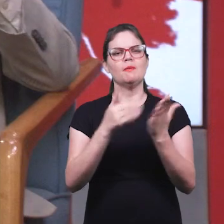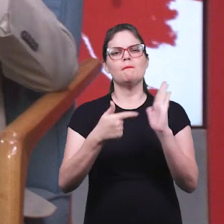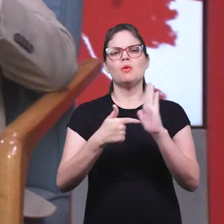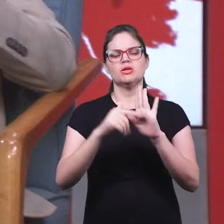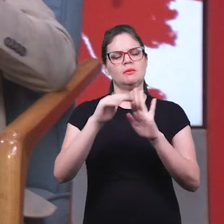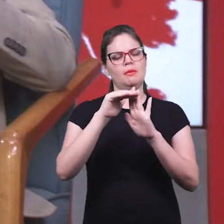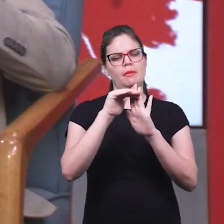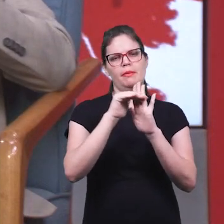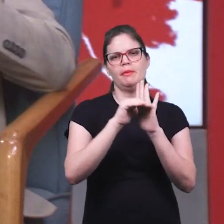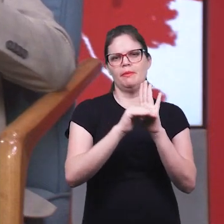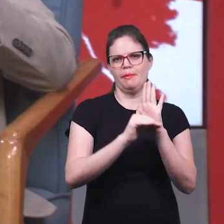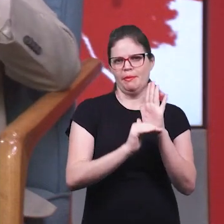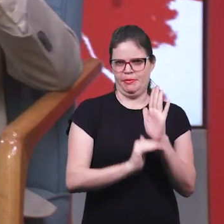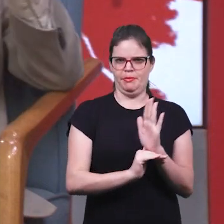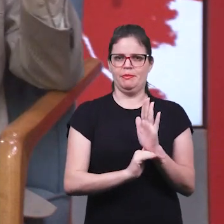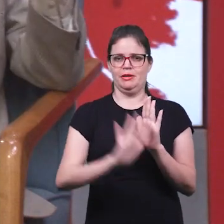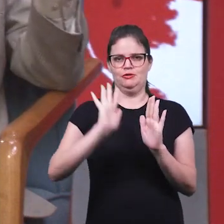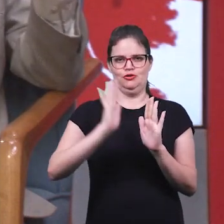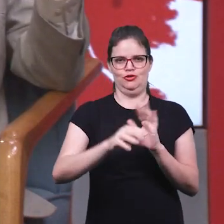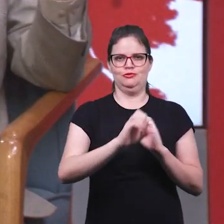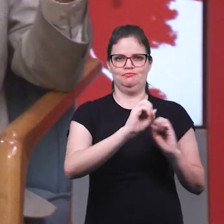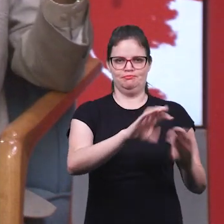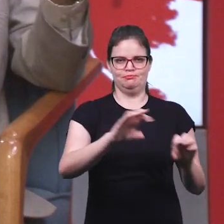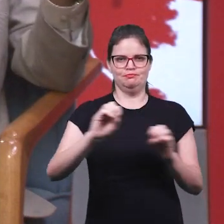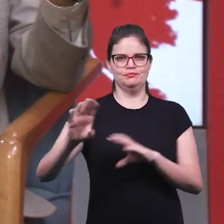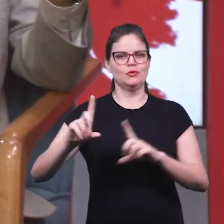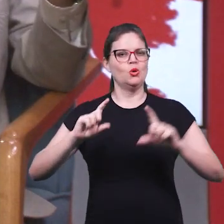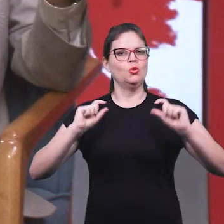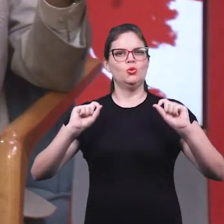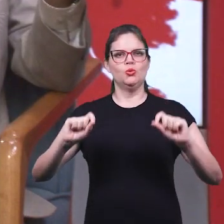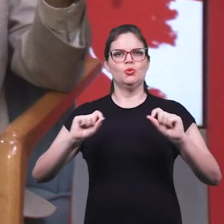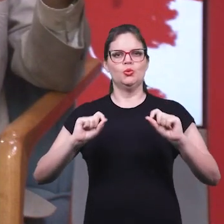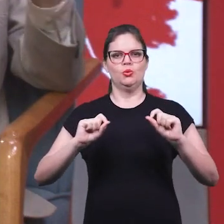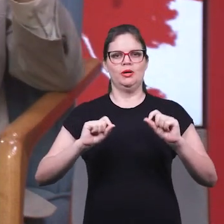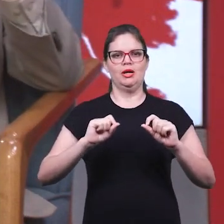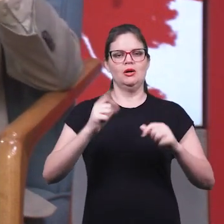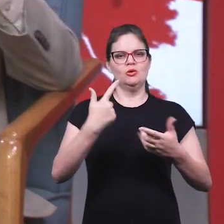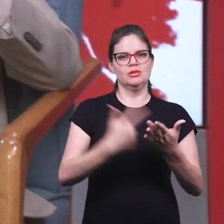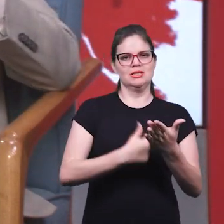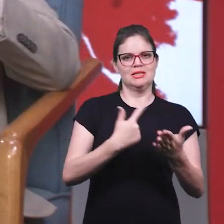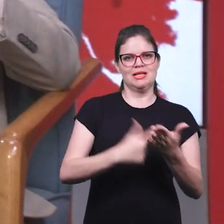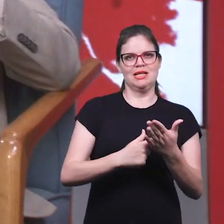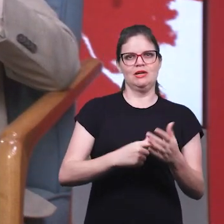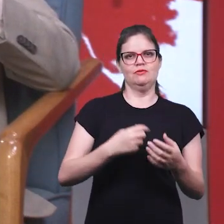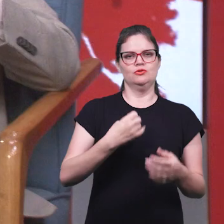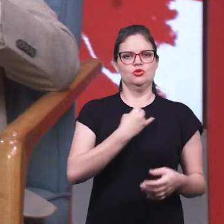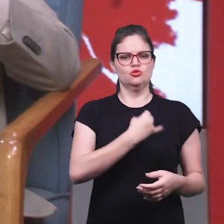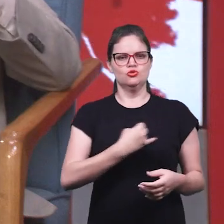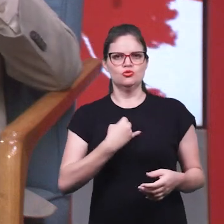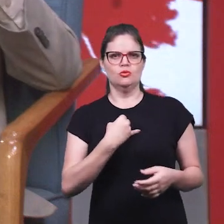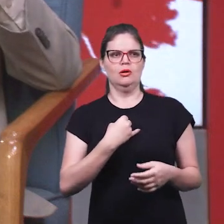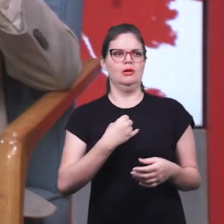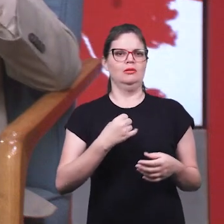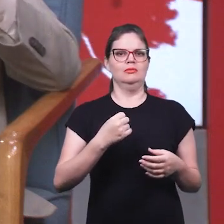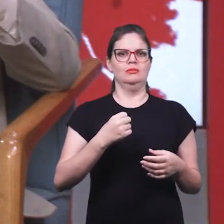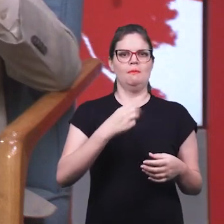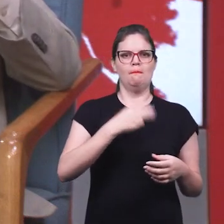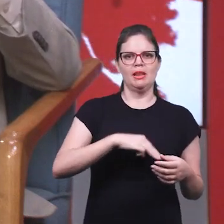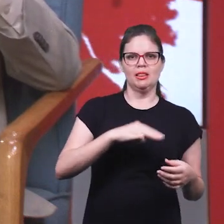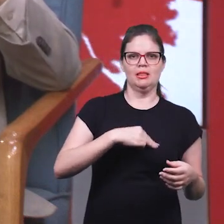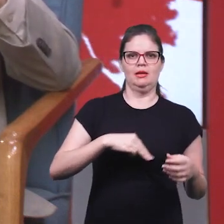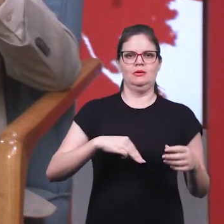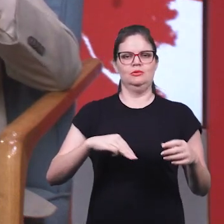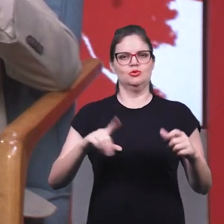palavra de Deus fala sobre isso, o que o Evangelho mostra